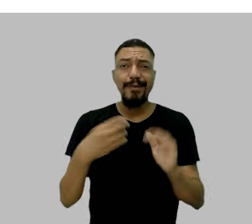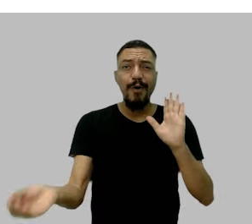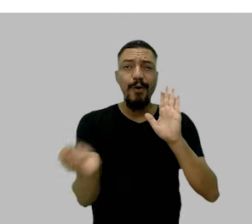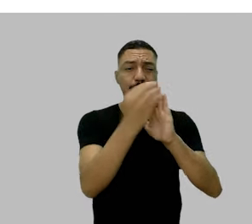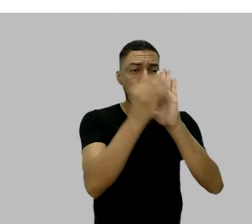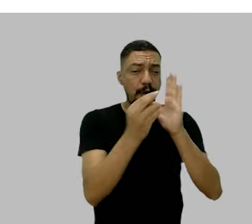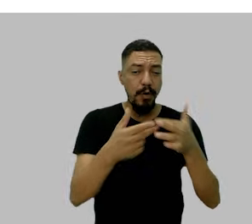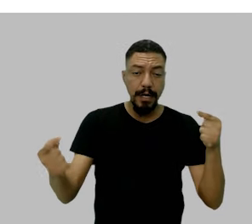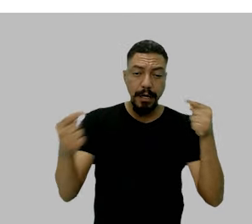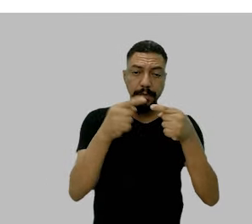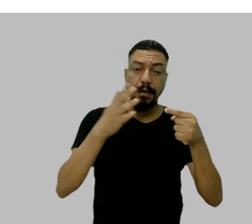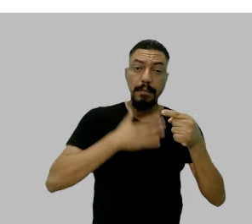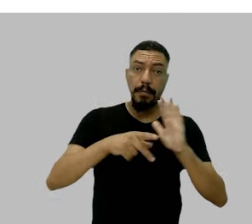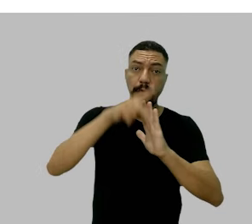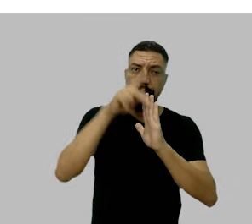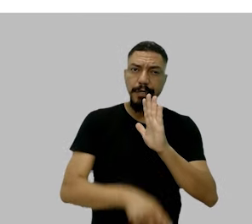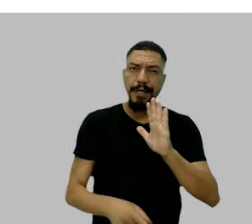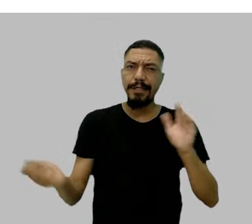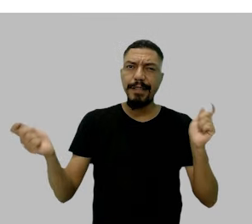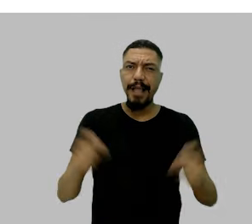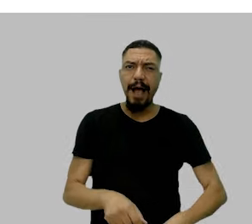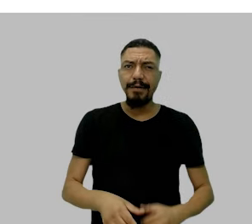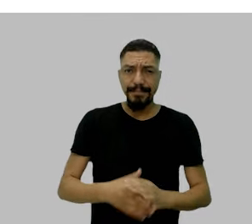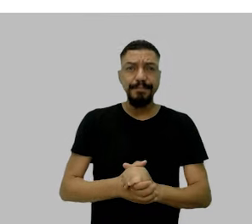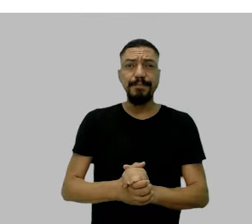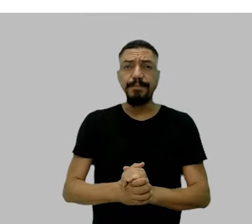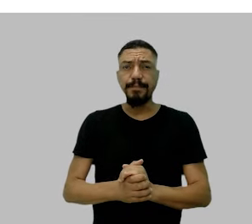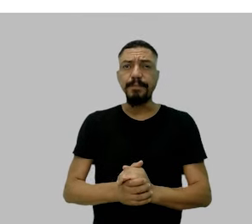adequado dentro do que o projeto se propôs.